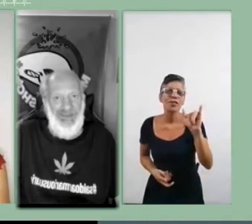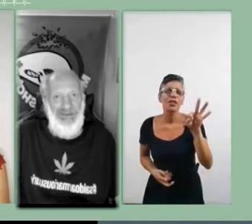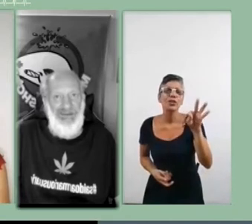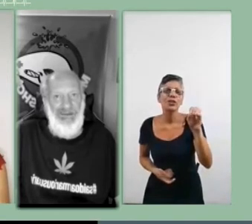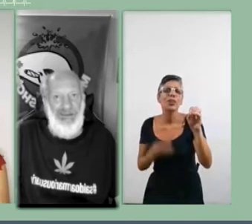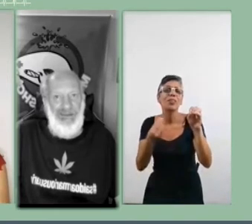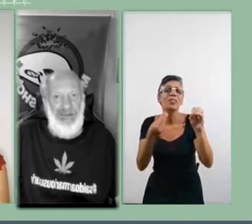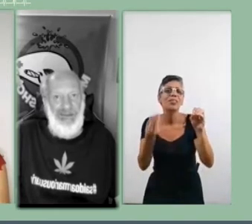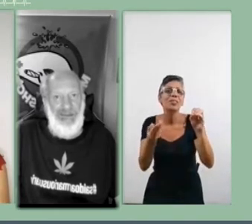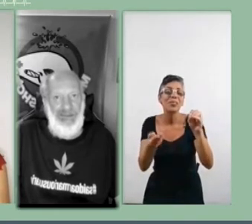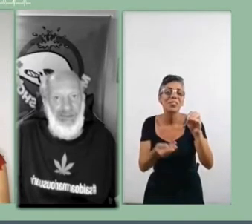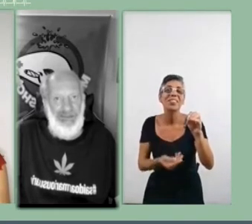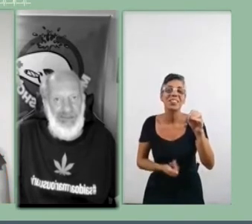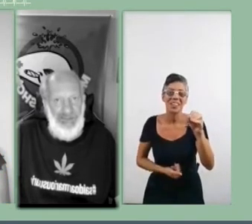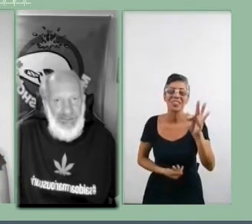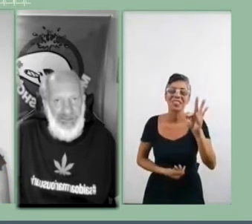fitocannabinoides.